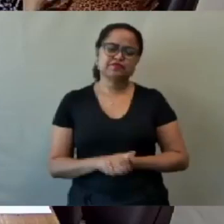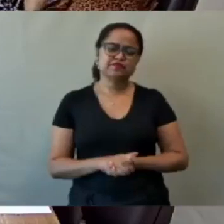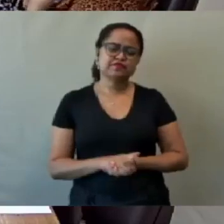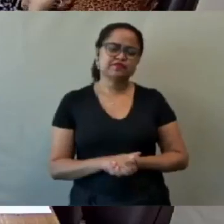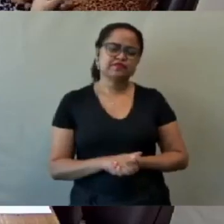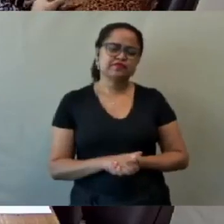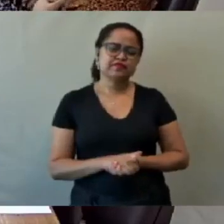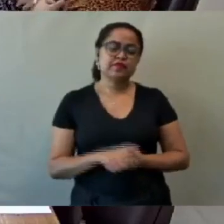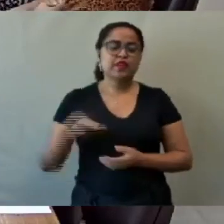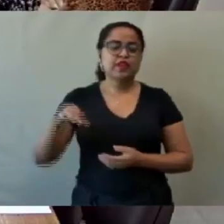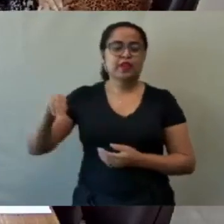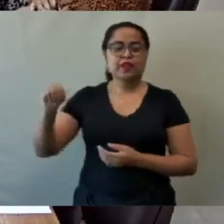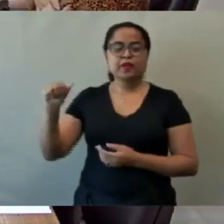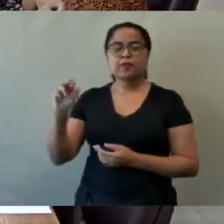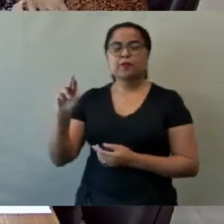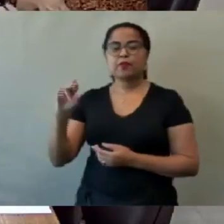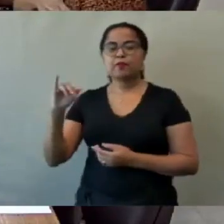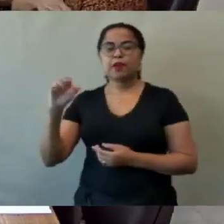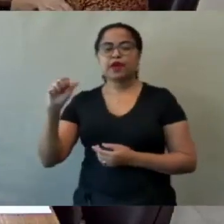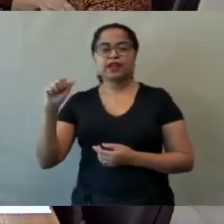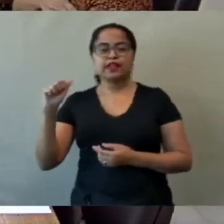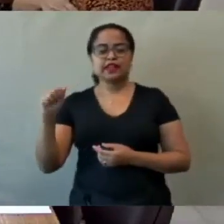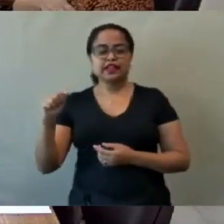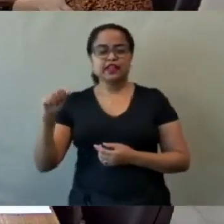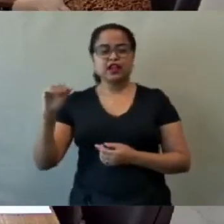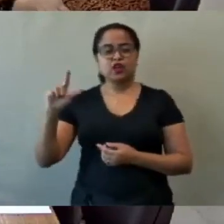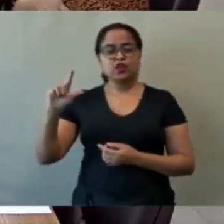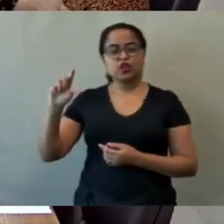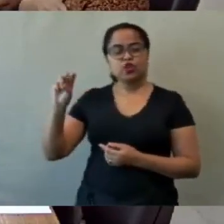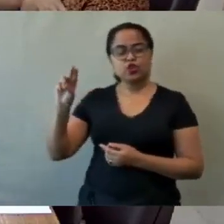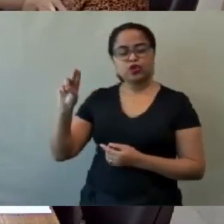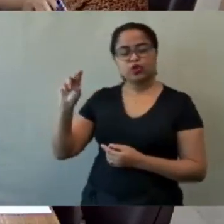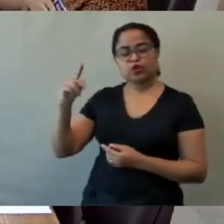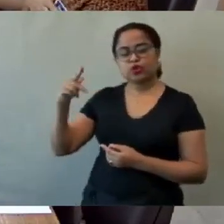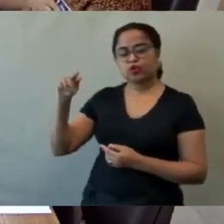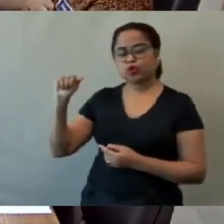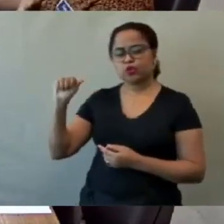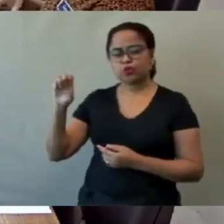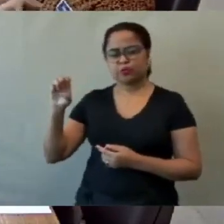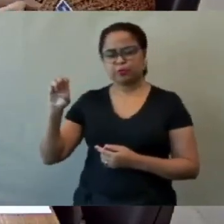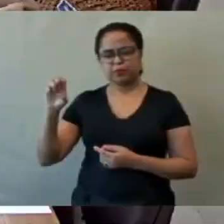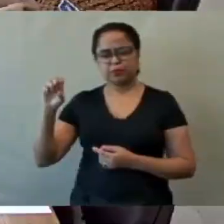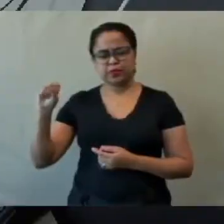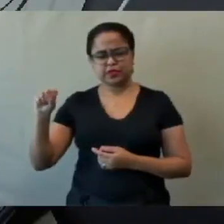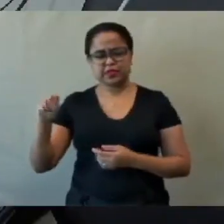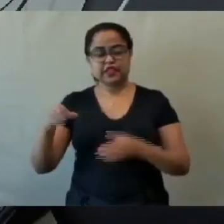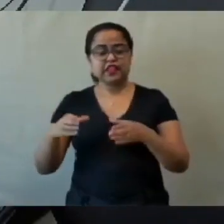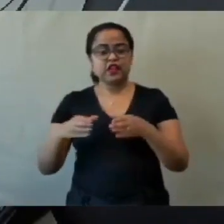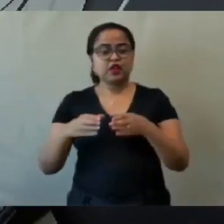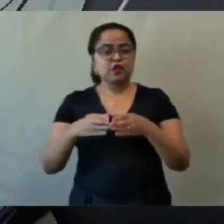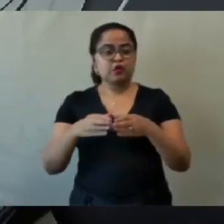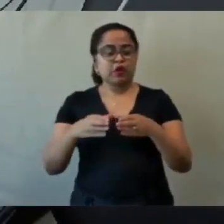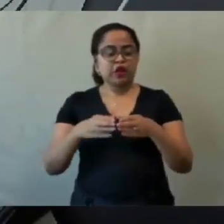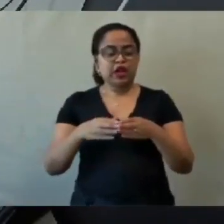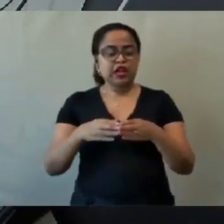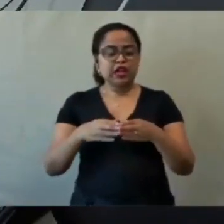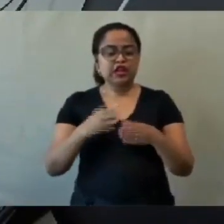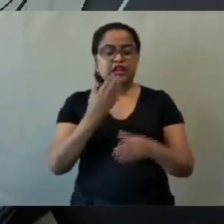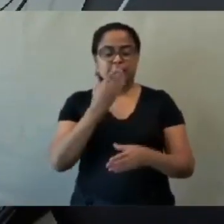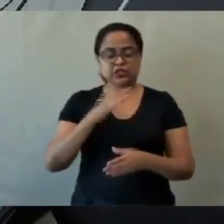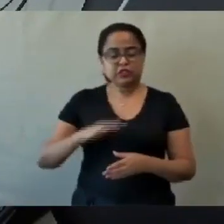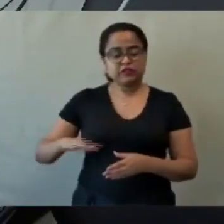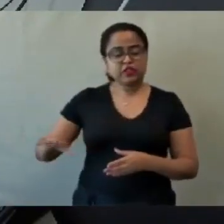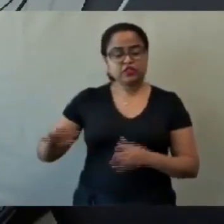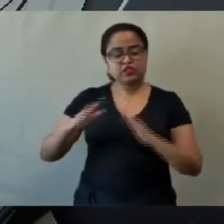a Maria Lupes de Souza Reis, coordenadora-geral da creche comunitária da Vila Piratininga.